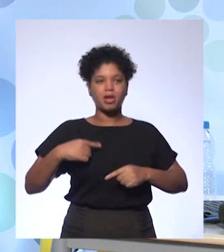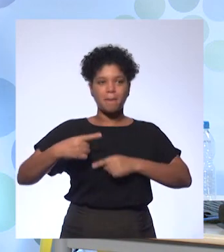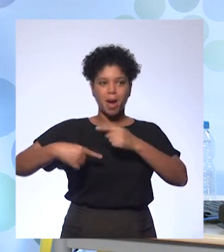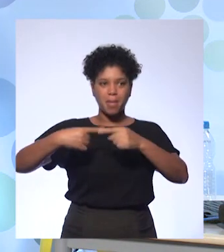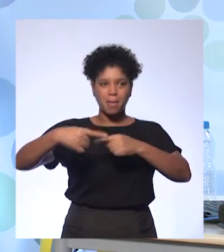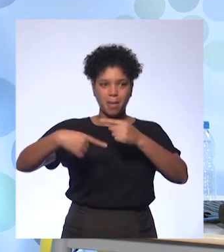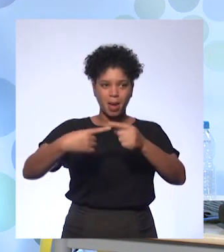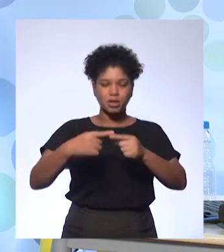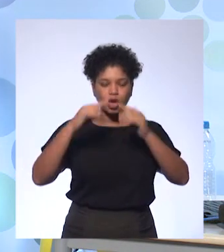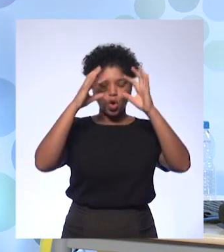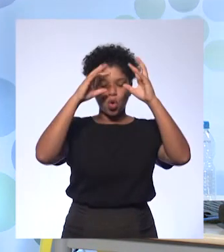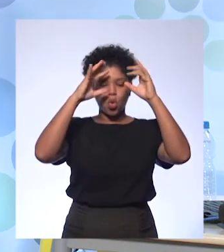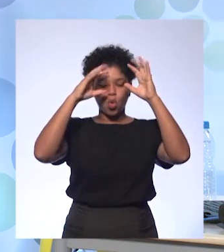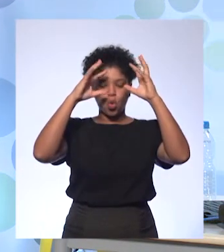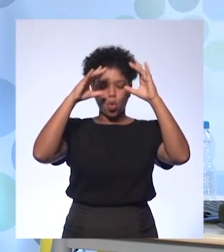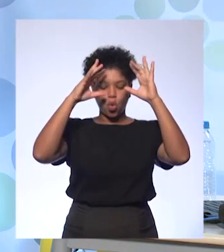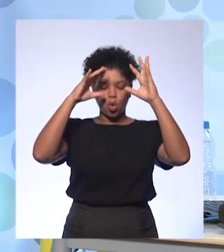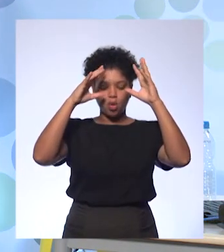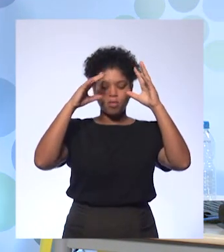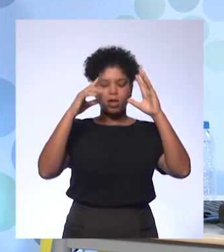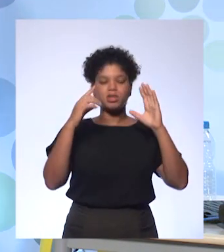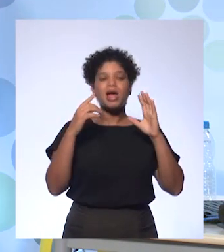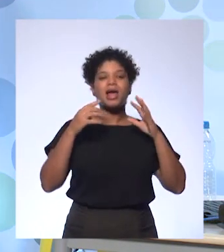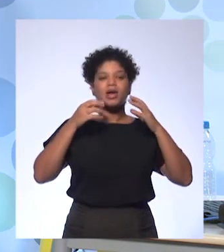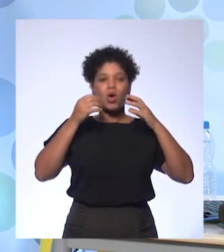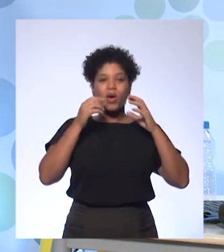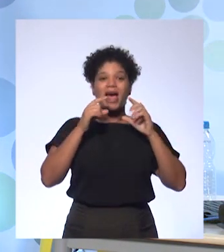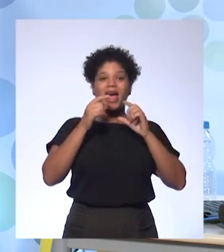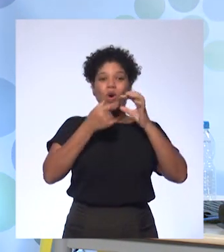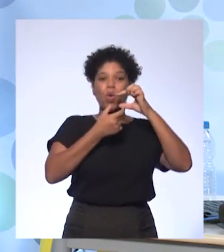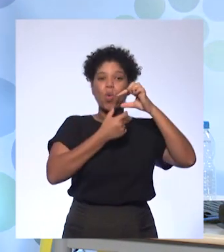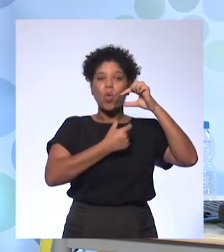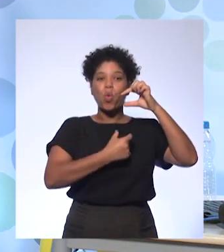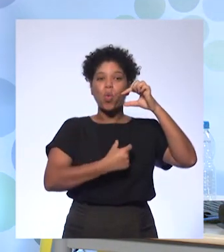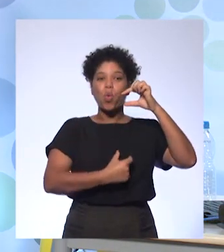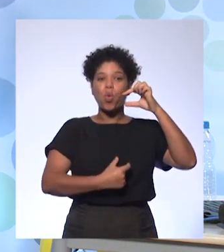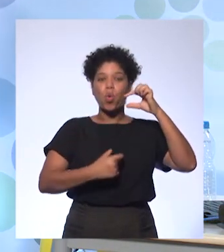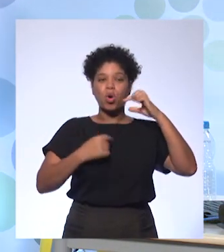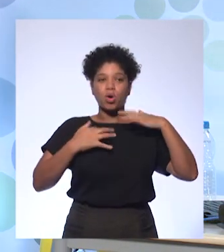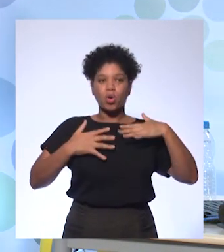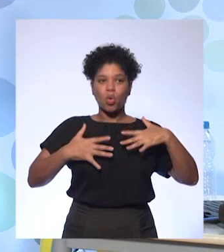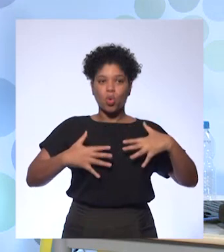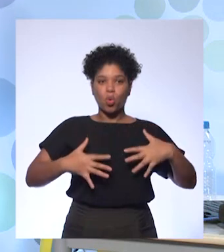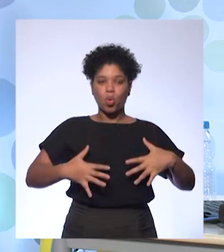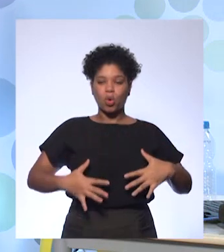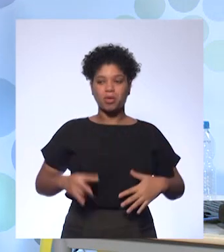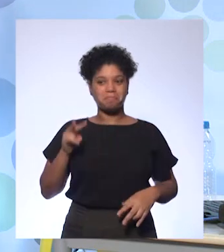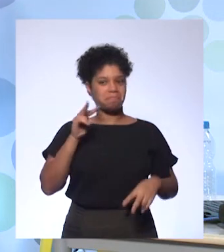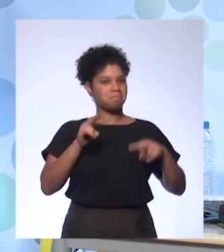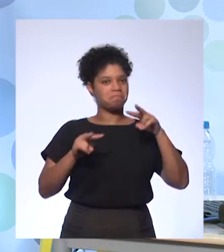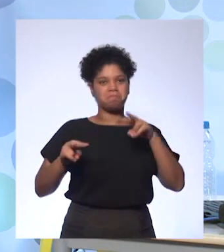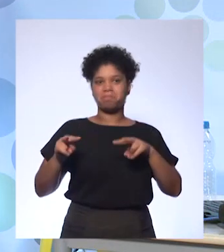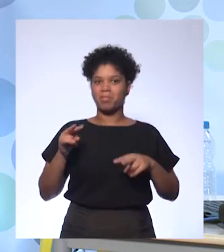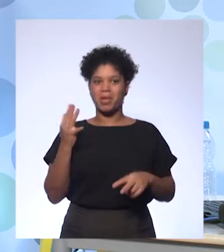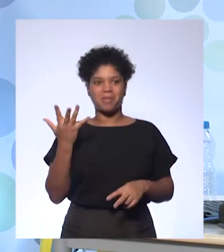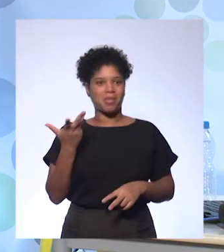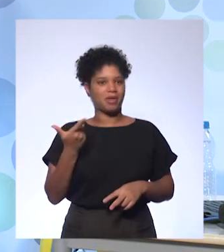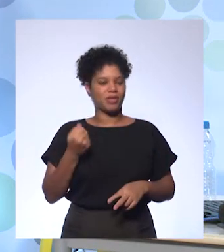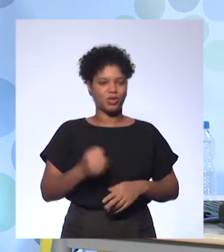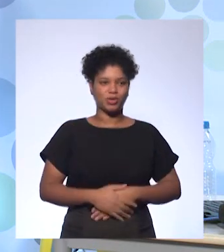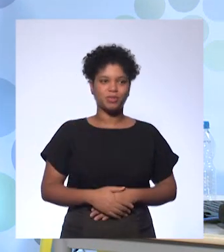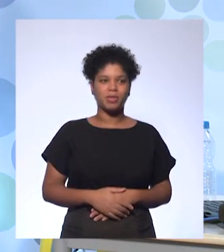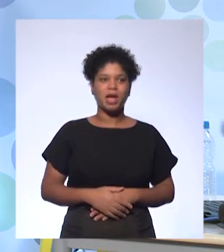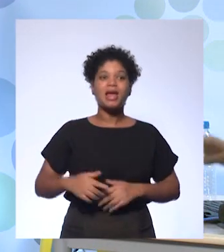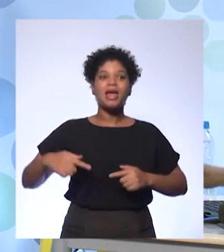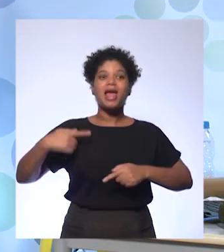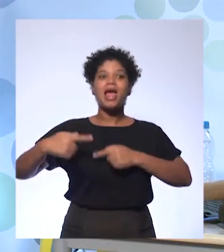Então, cérebro e órgãos sensoriais. Então, eles enxergam incrivelmente. Reprodução, aí, na